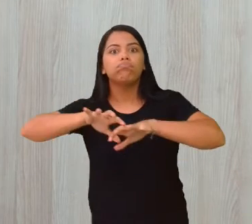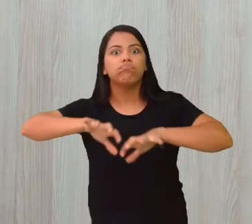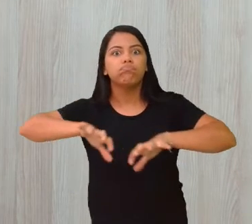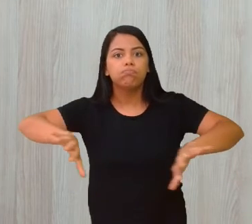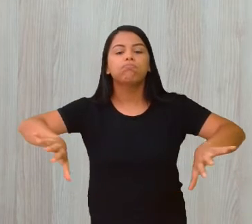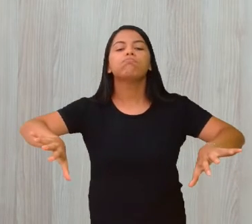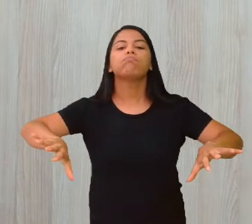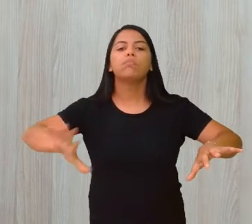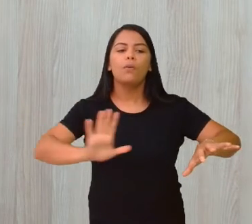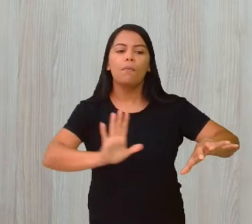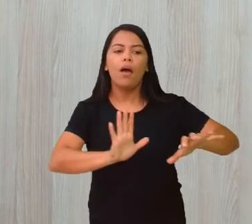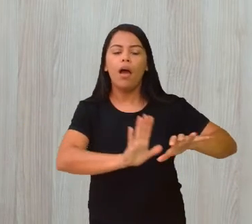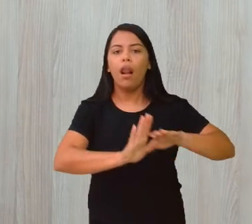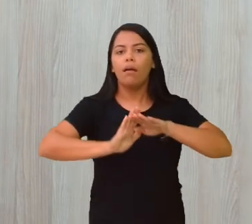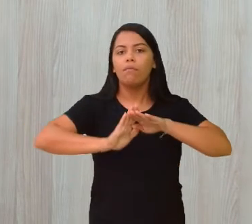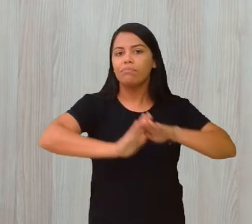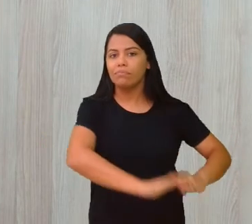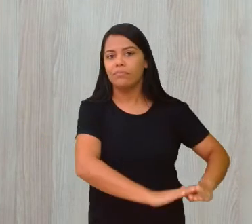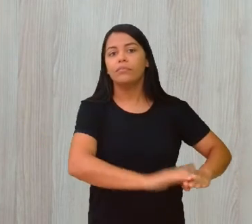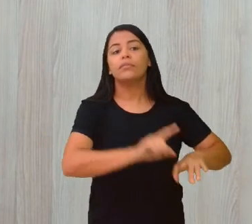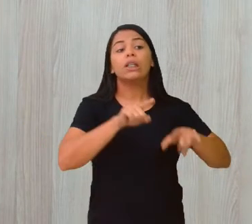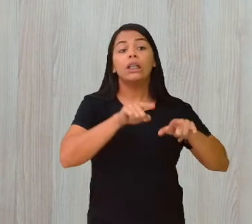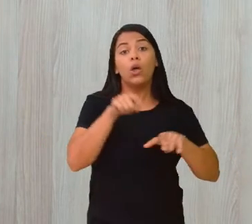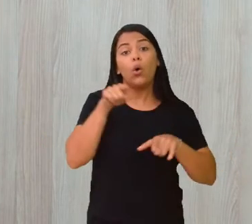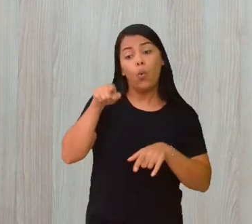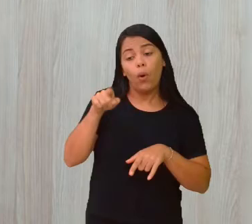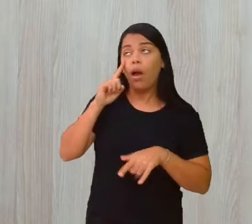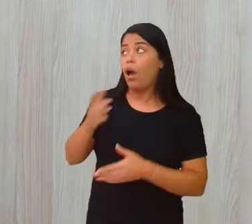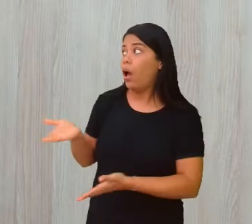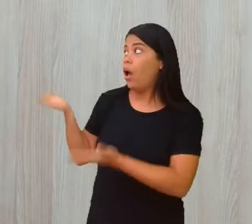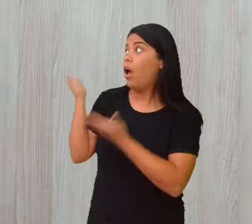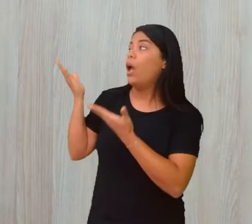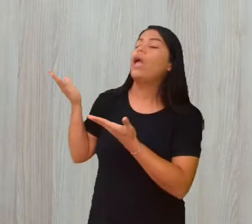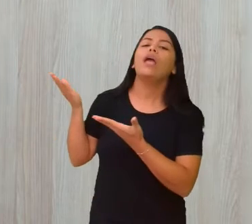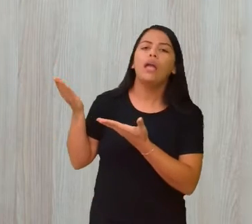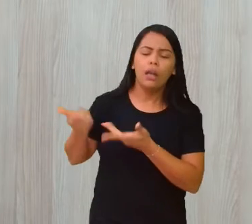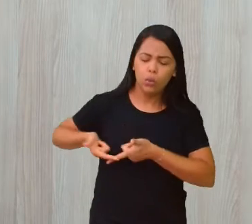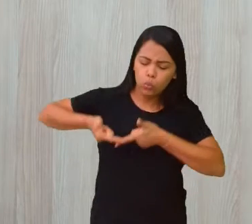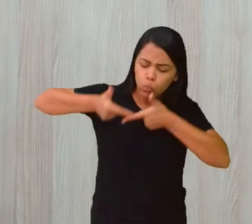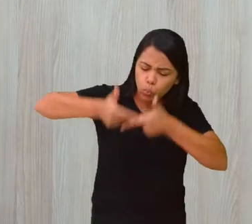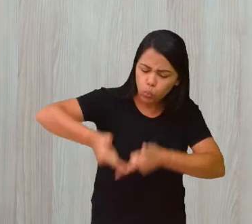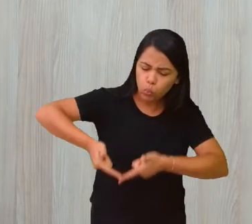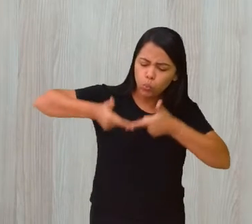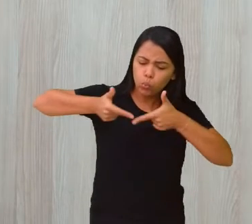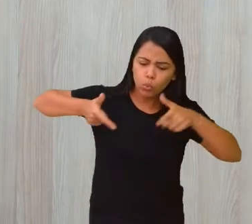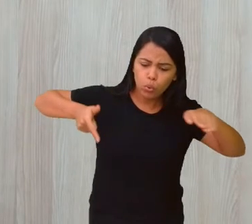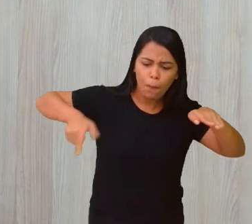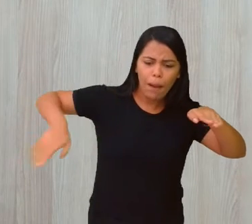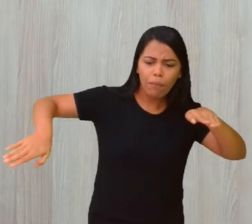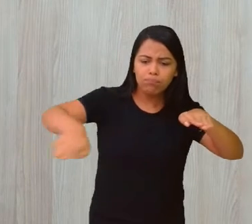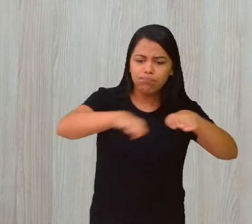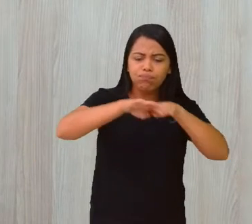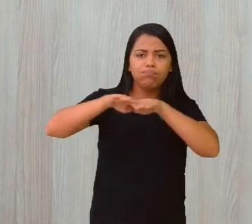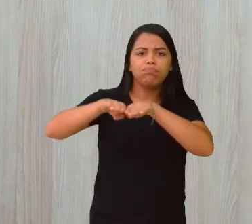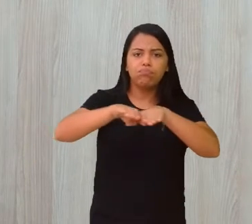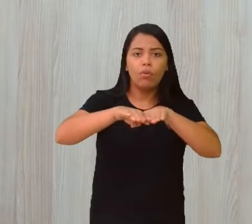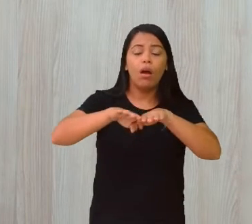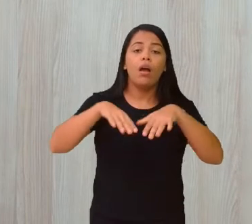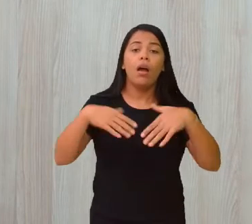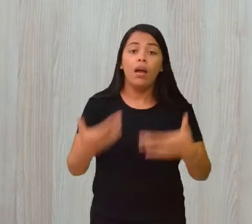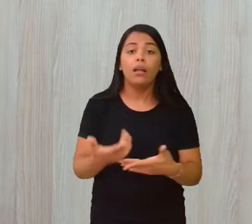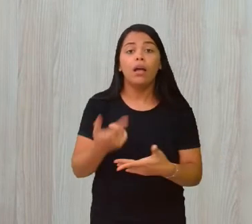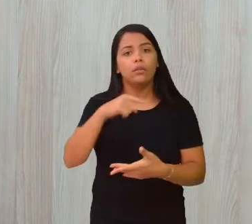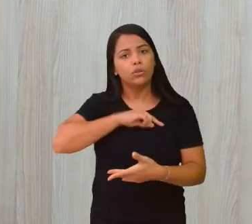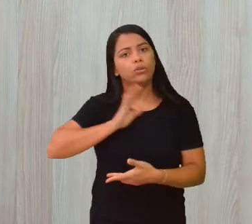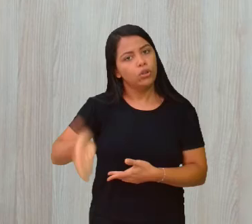os negros, E ele dedicou a vida dele para buscar uma igualdade racial, A gente já